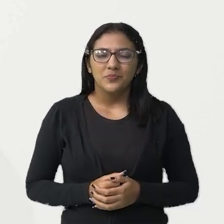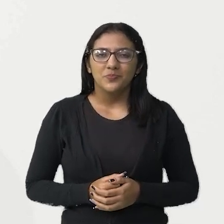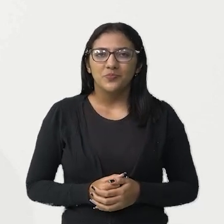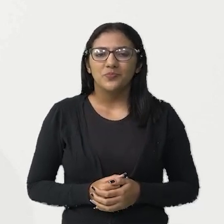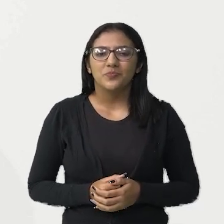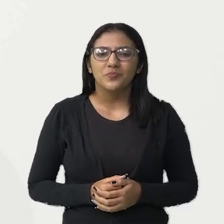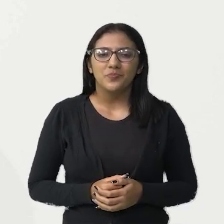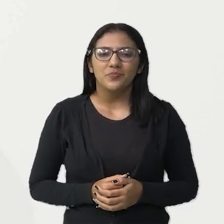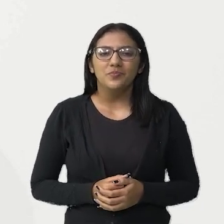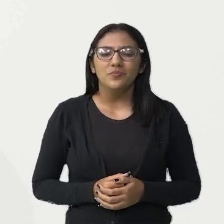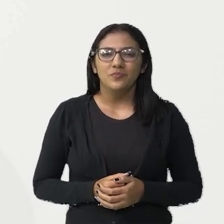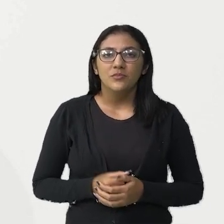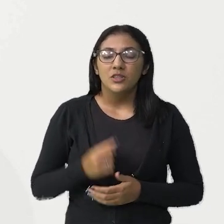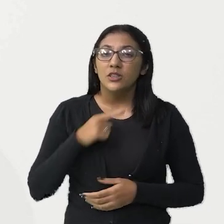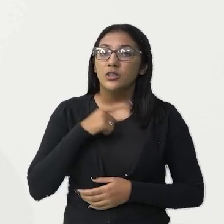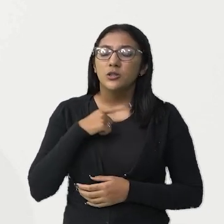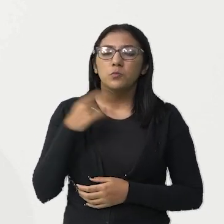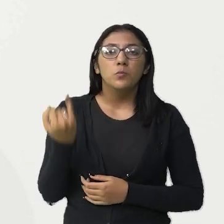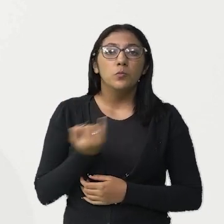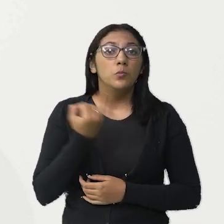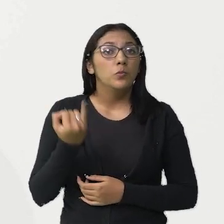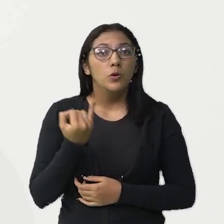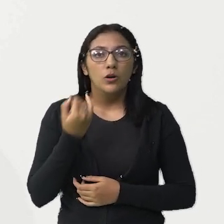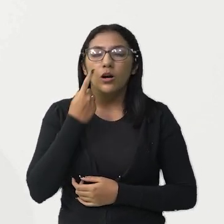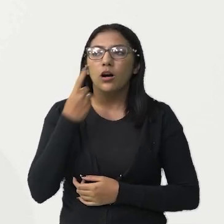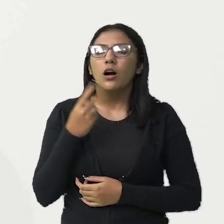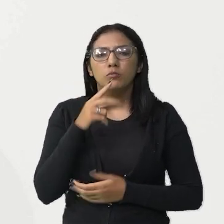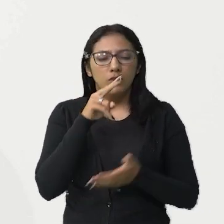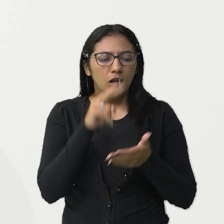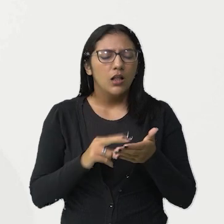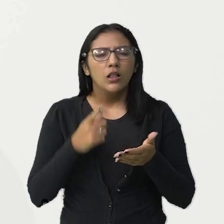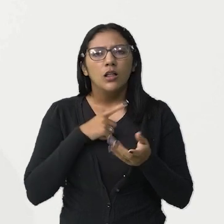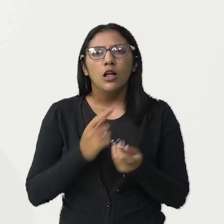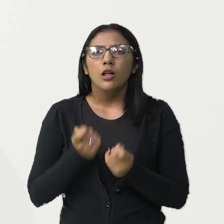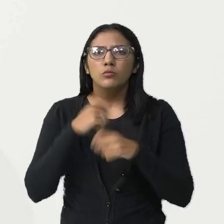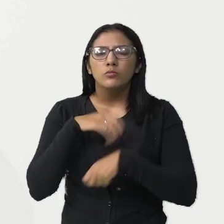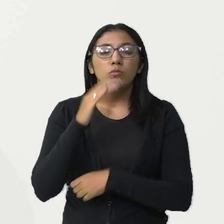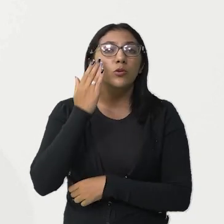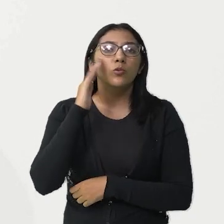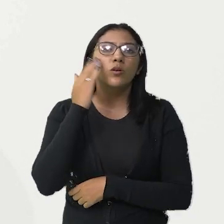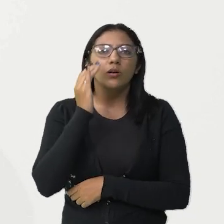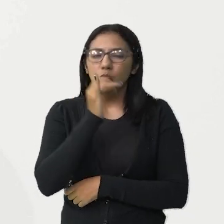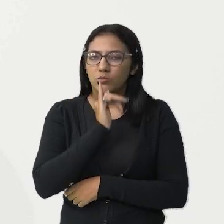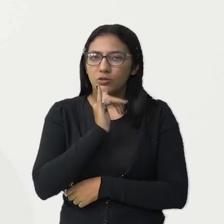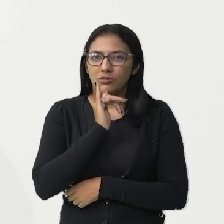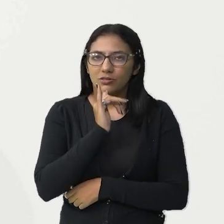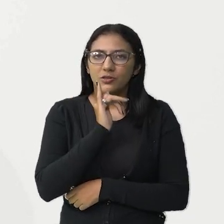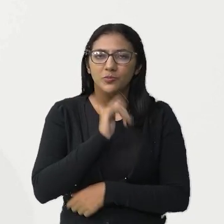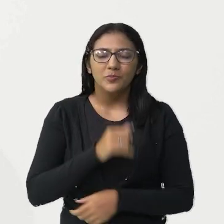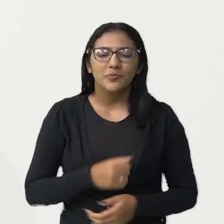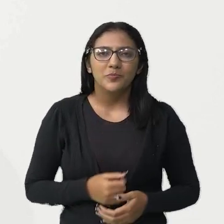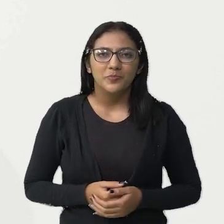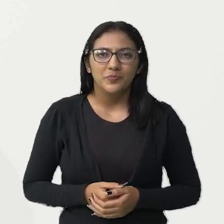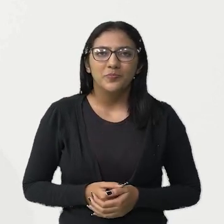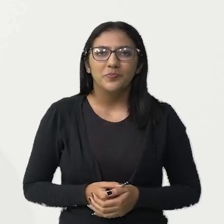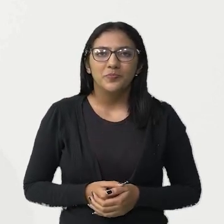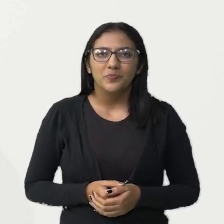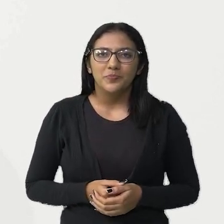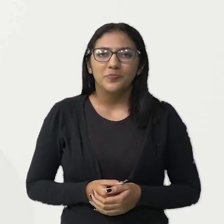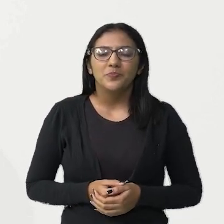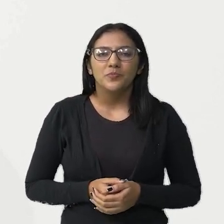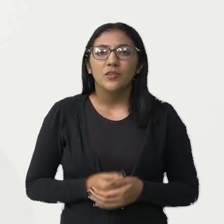proporcional, tá? Isso aqui é importante para a gente poder resolver, então, esse exemplo, né? Então,